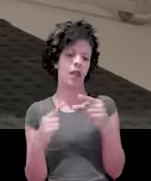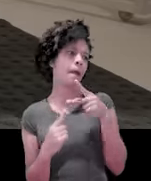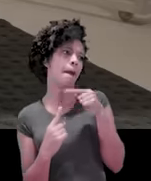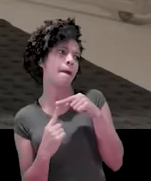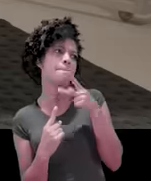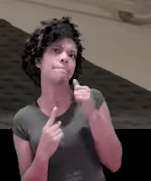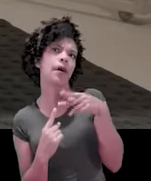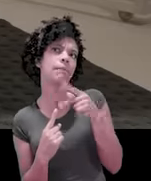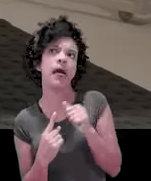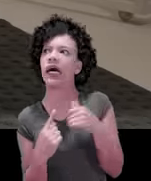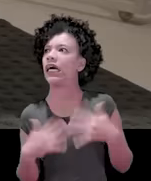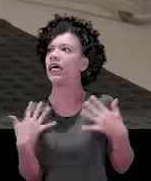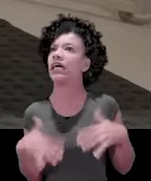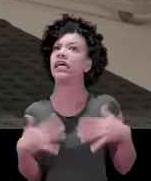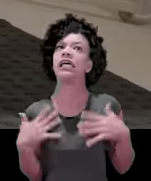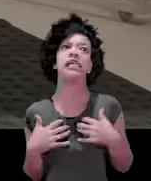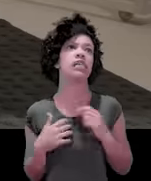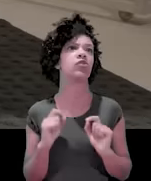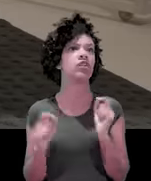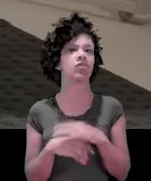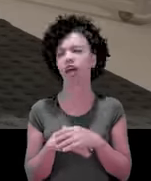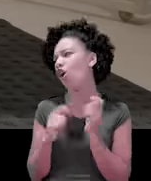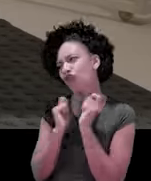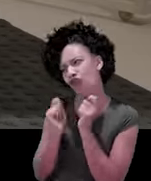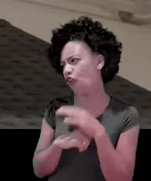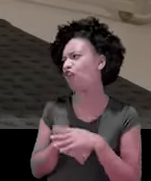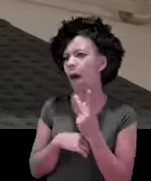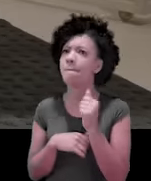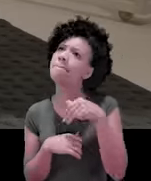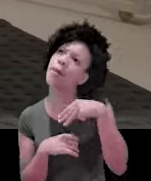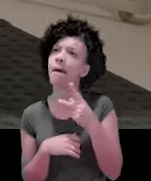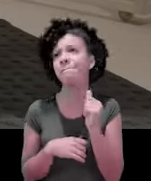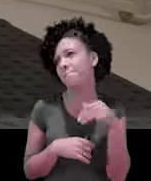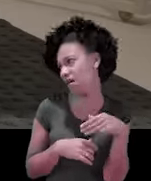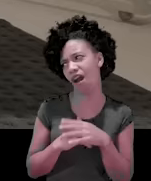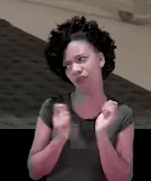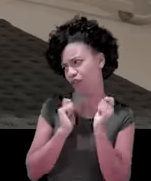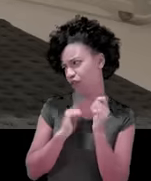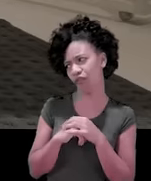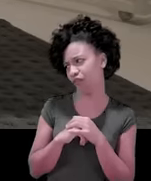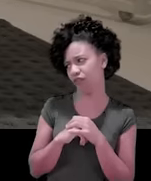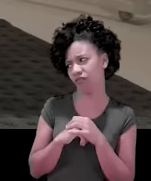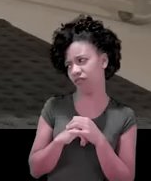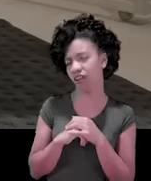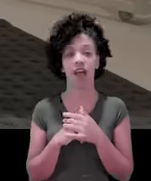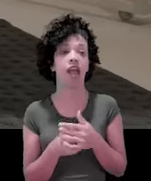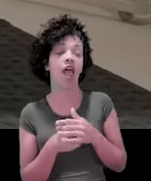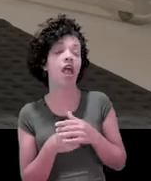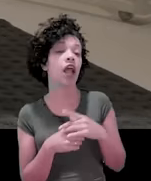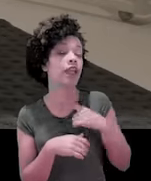Ai meu Deus que aconteceu tipo assim o Fofo é urgência que vai cair